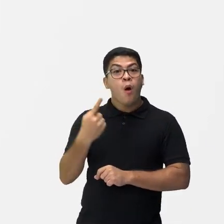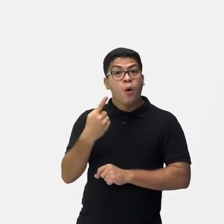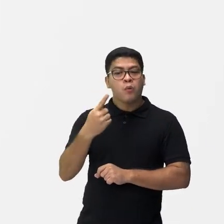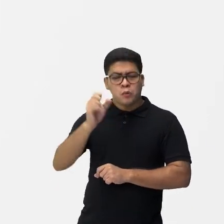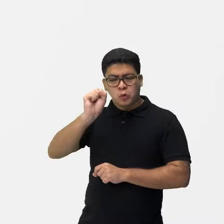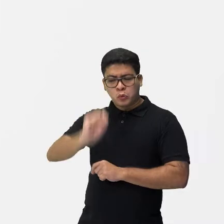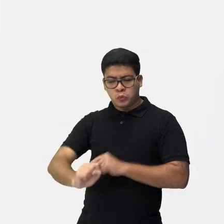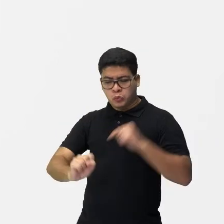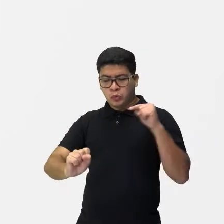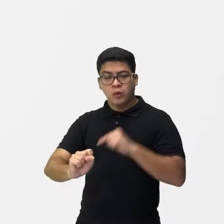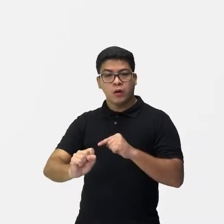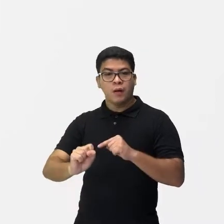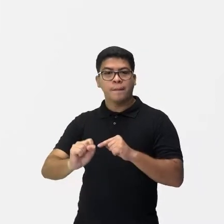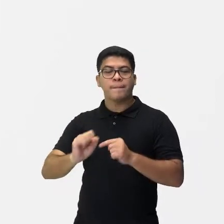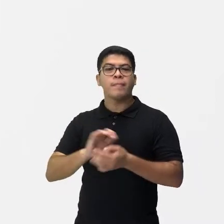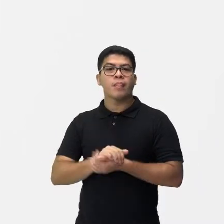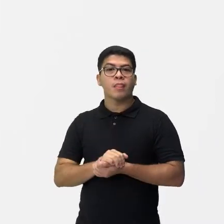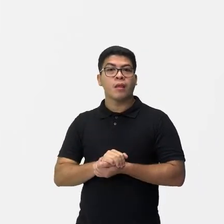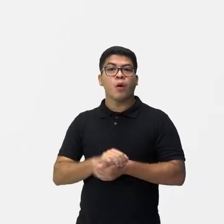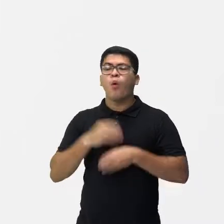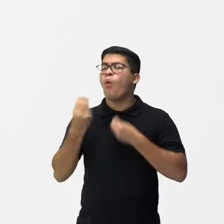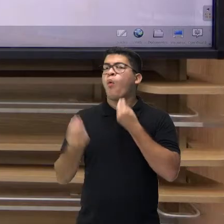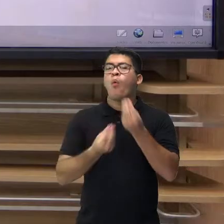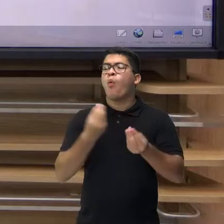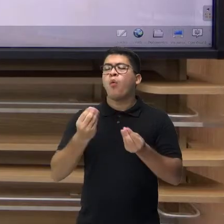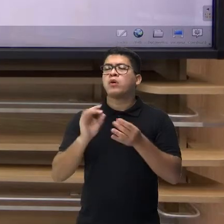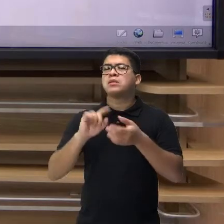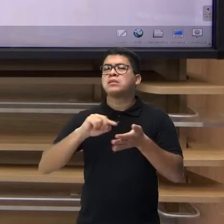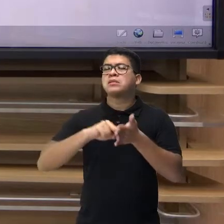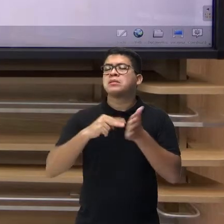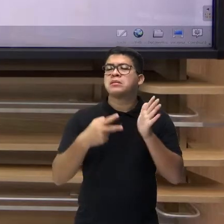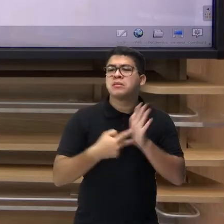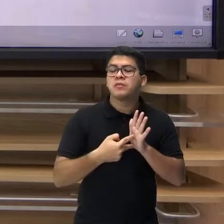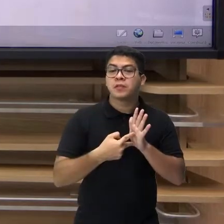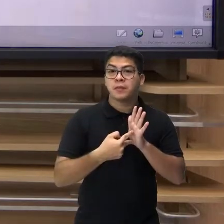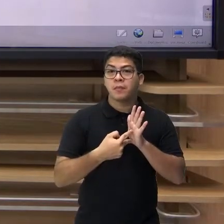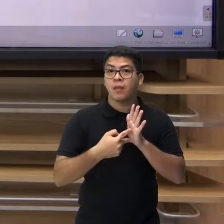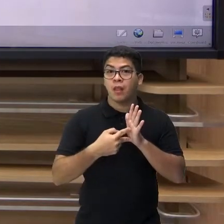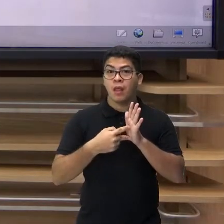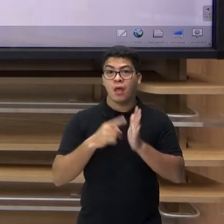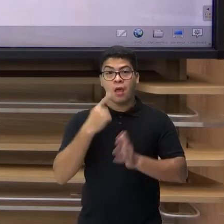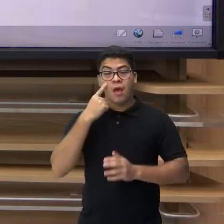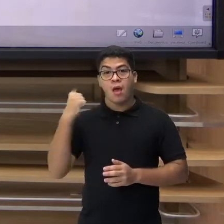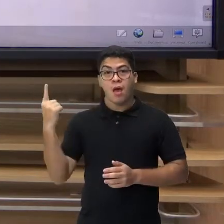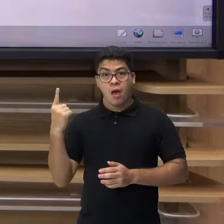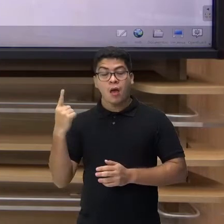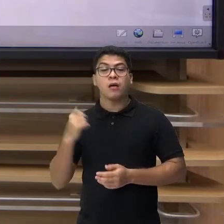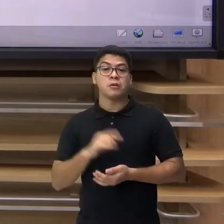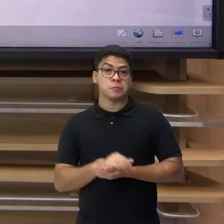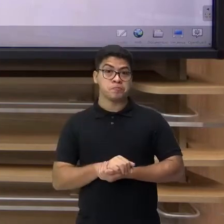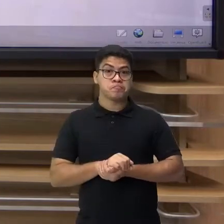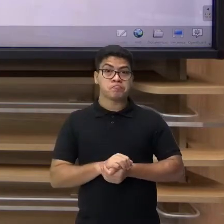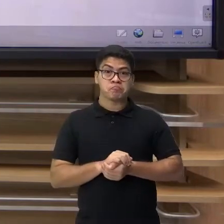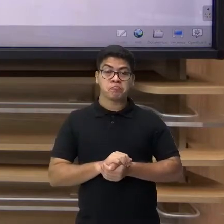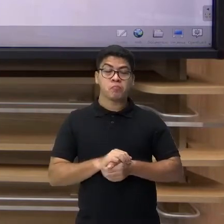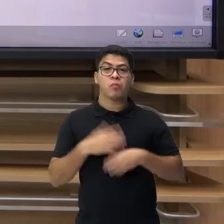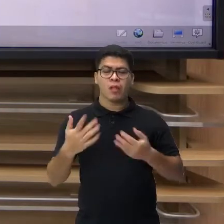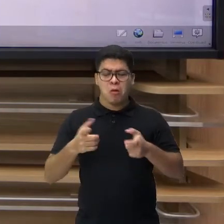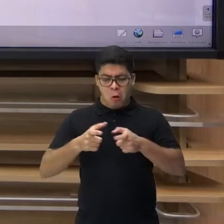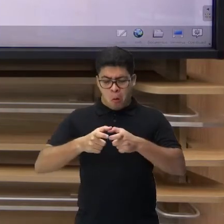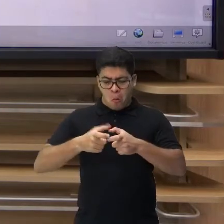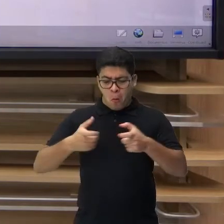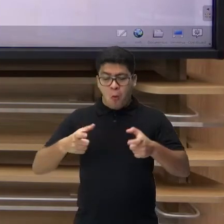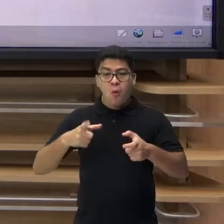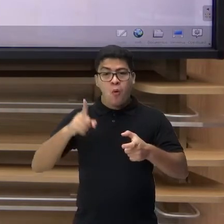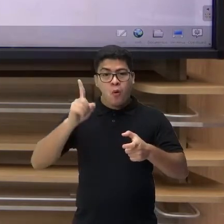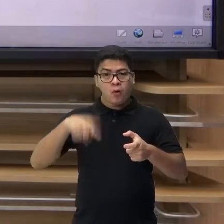desmembramento da Tchecoslováquia. O que isso significa, professora? Que Hitler vai se expandindo, né? Vai expandindo o seu domínio